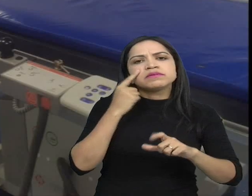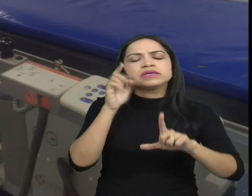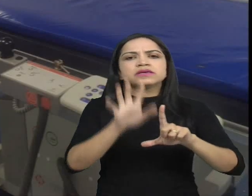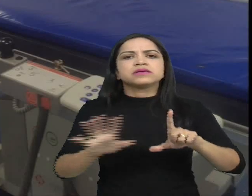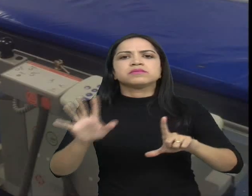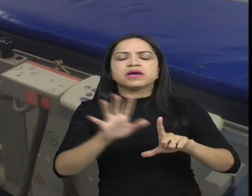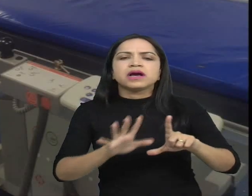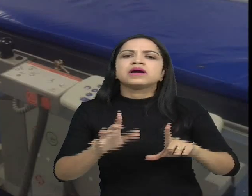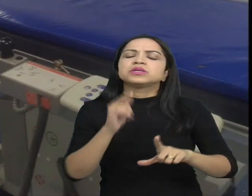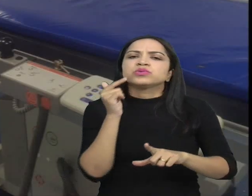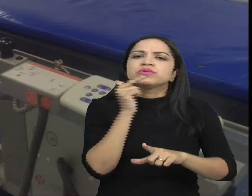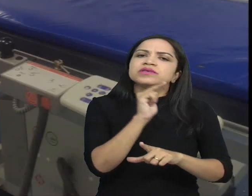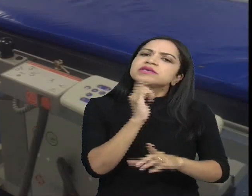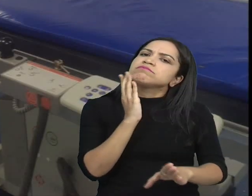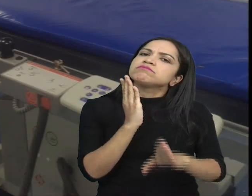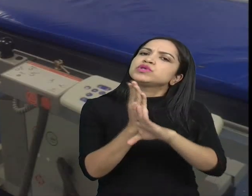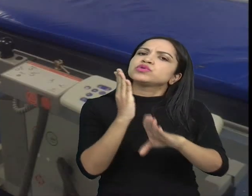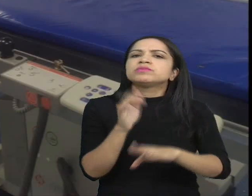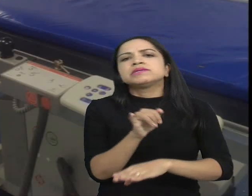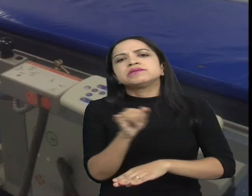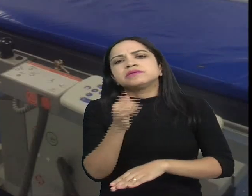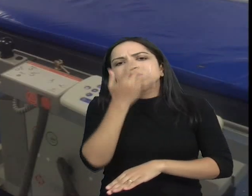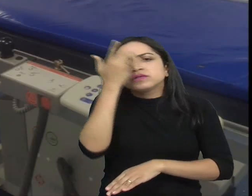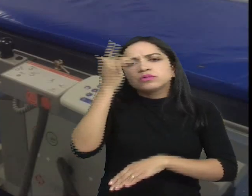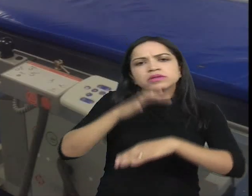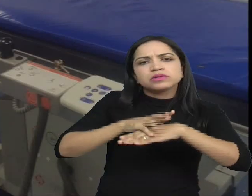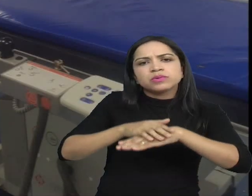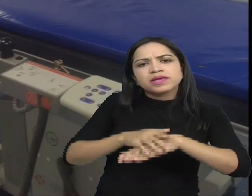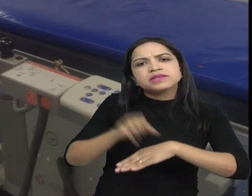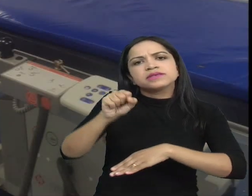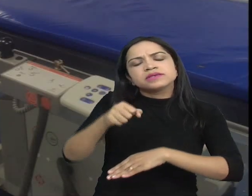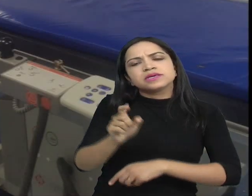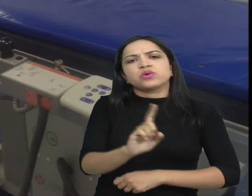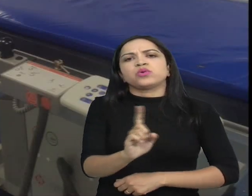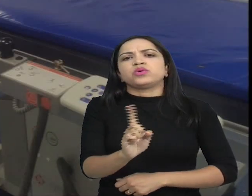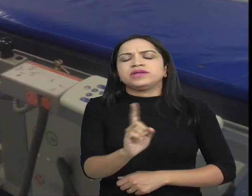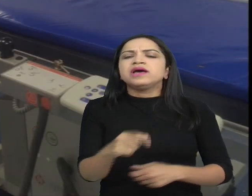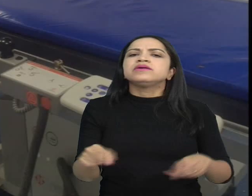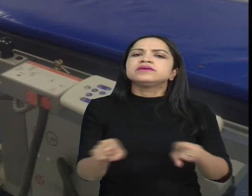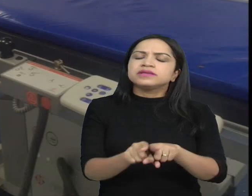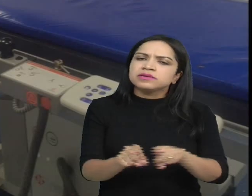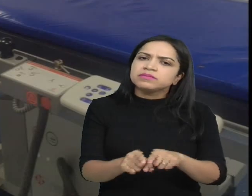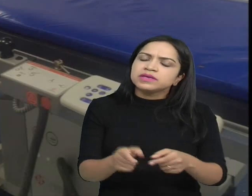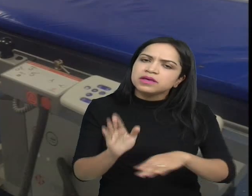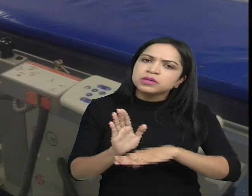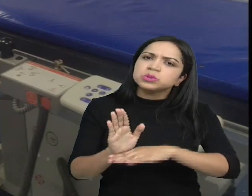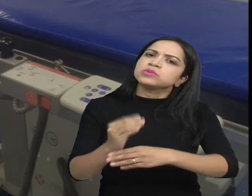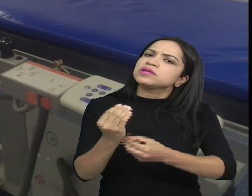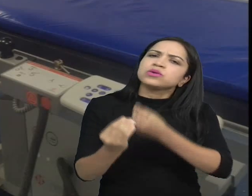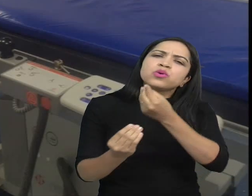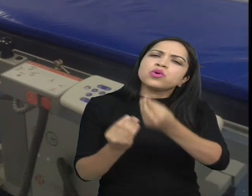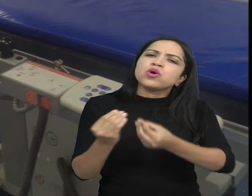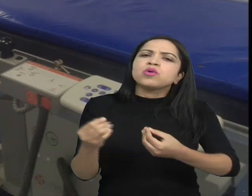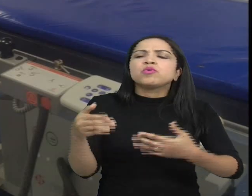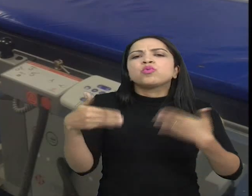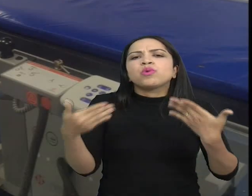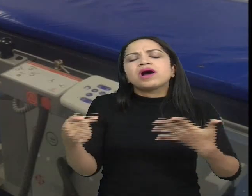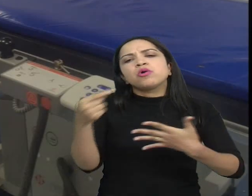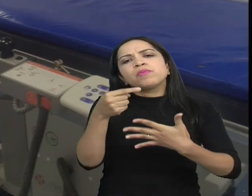consegue trazer para a gente o diagnóstico e também nos auxilia a fazer o tratamento terapêutico, né, com o implante do